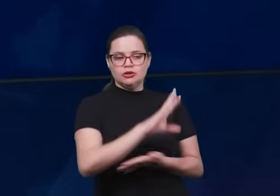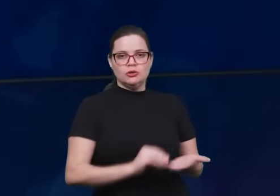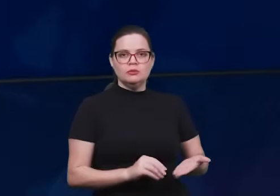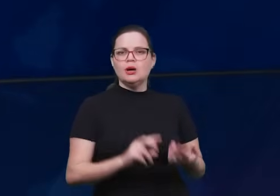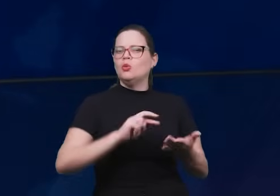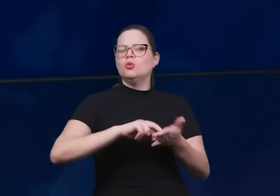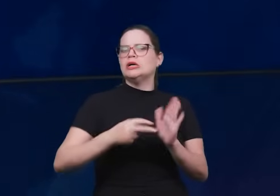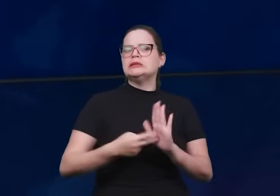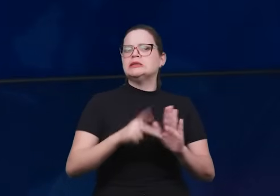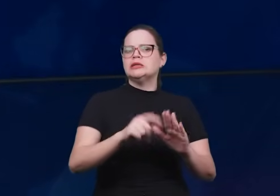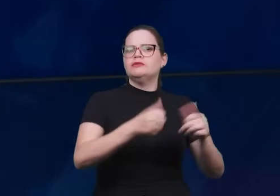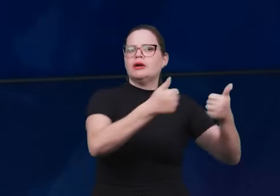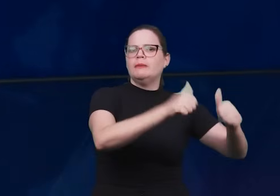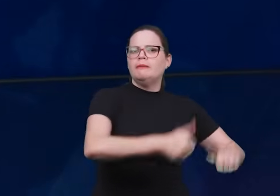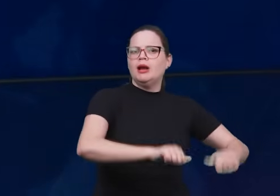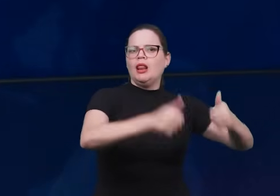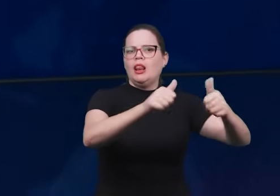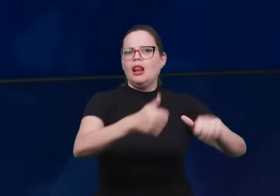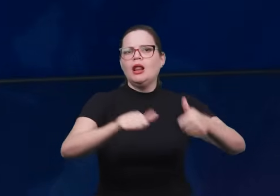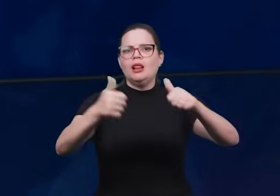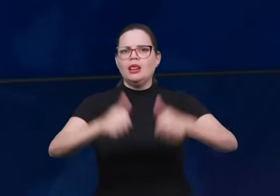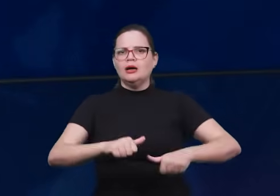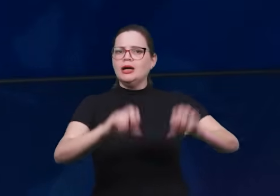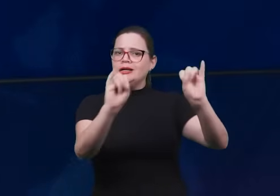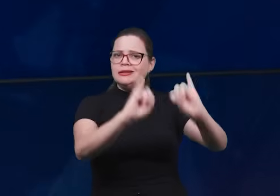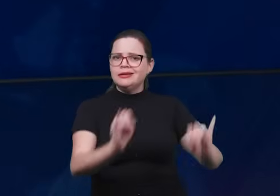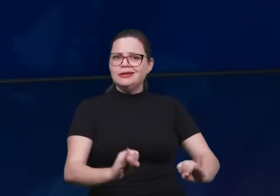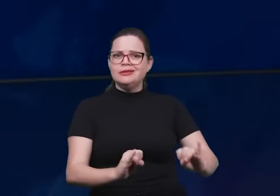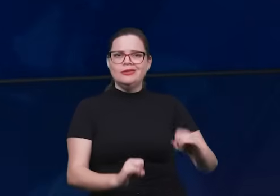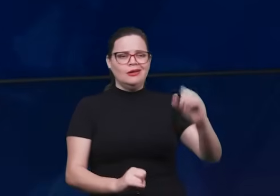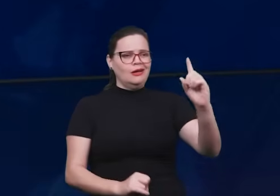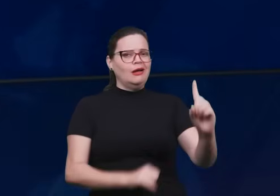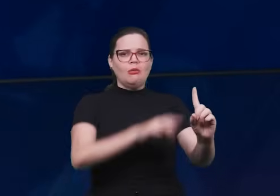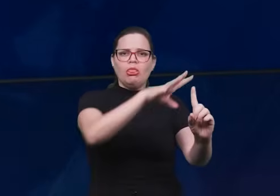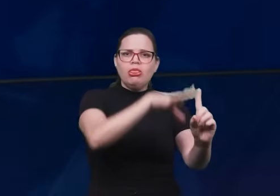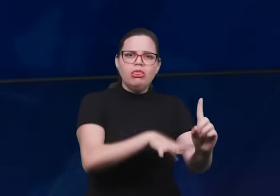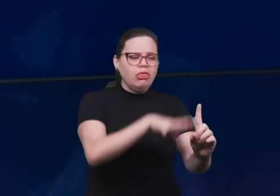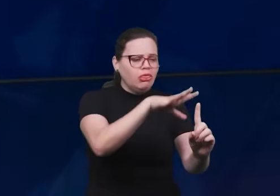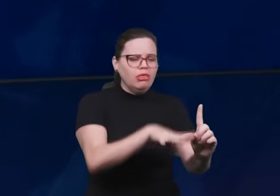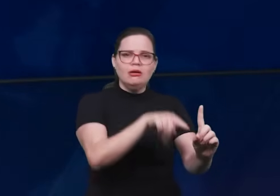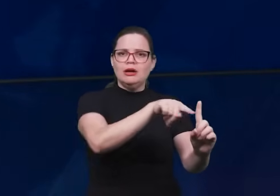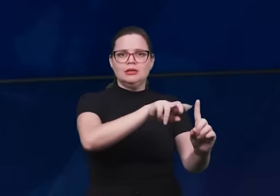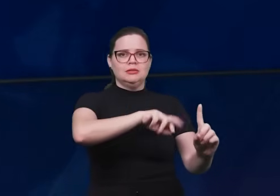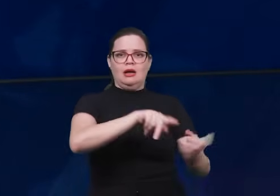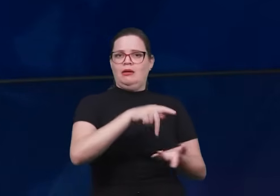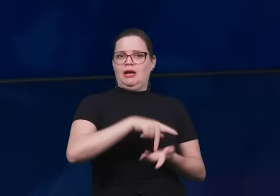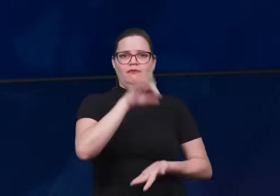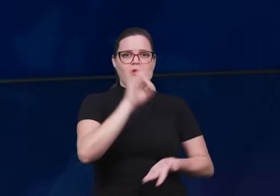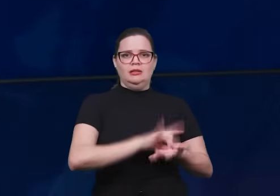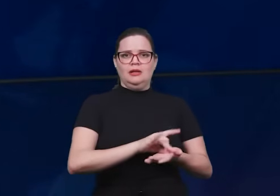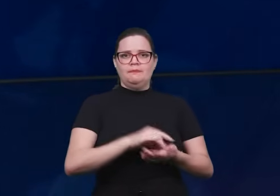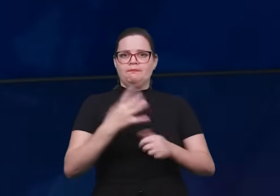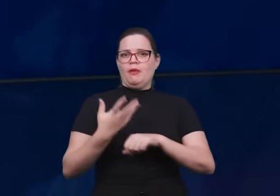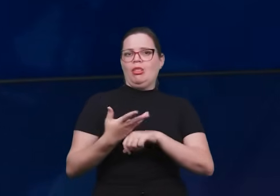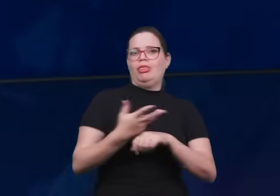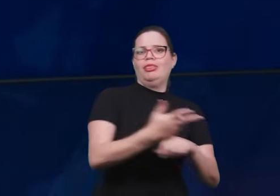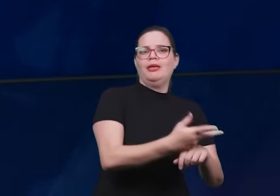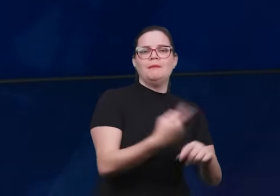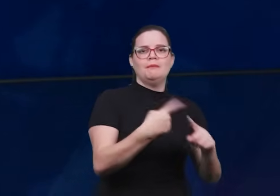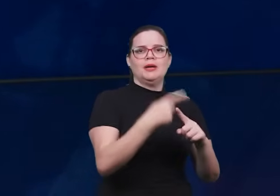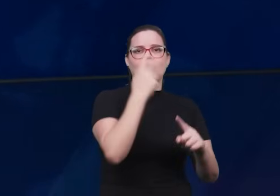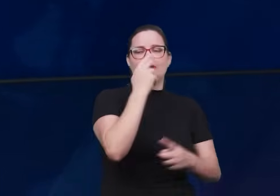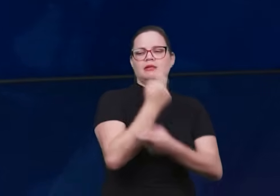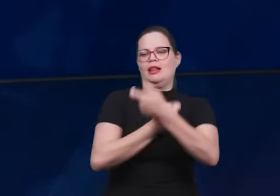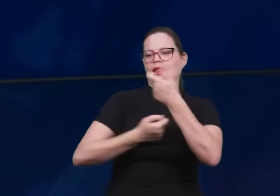Eles representam os falsos deuses, aqueles que desviam o homem da verdade por meio de ofertas